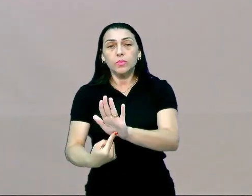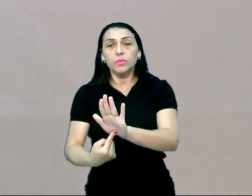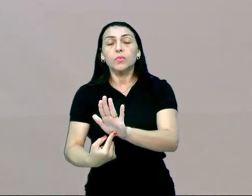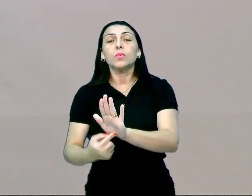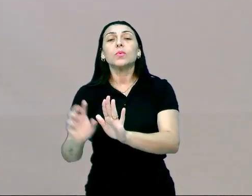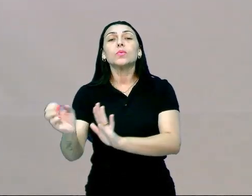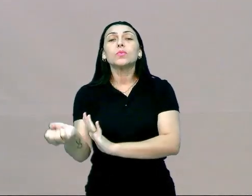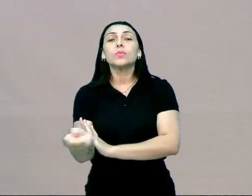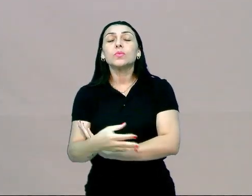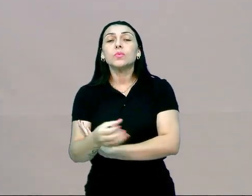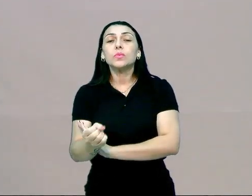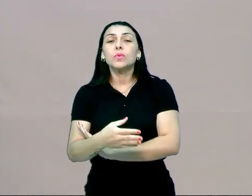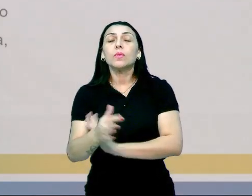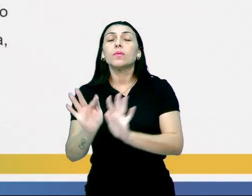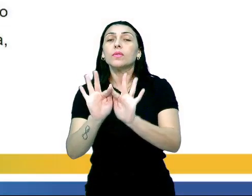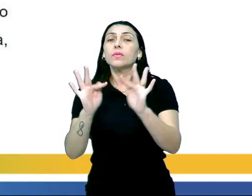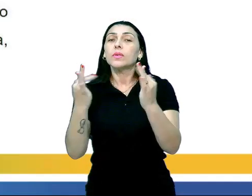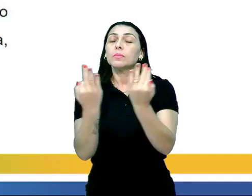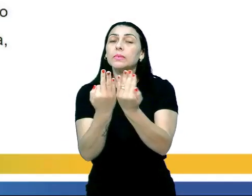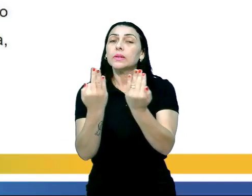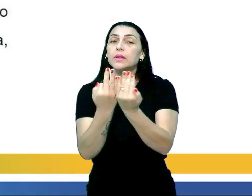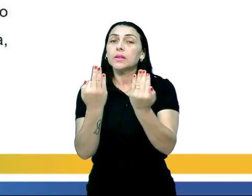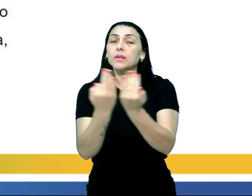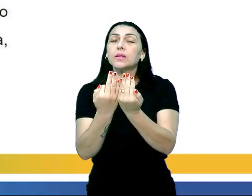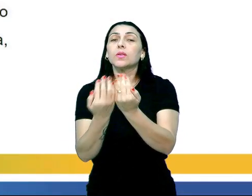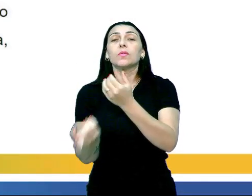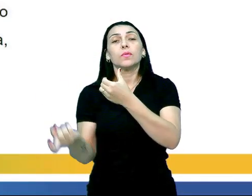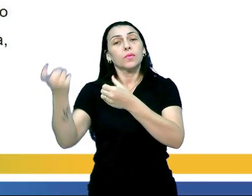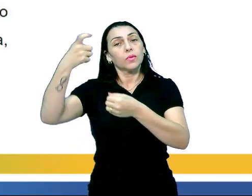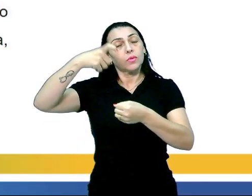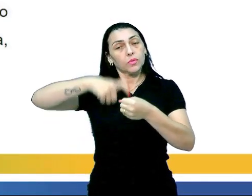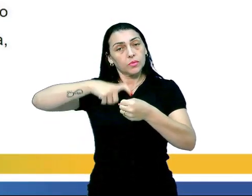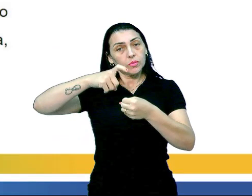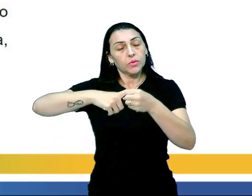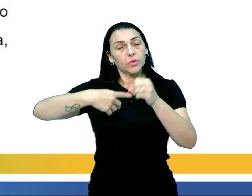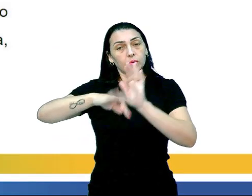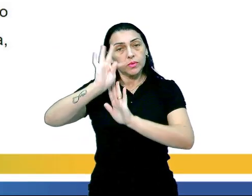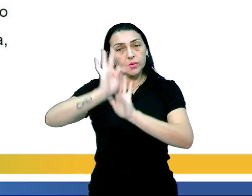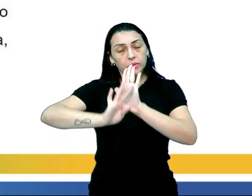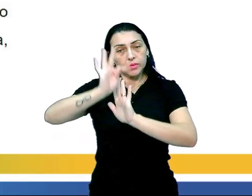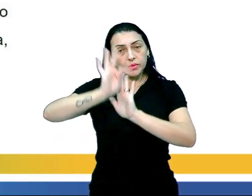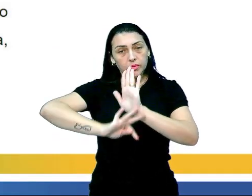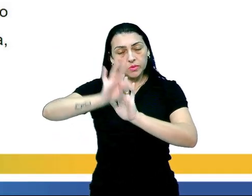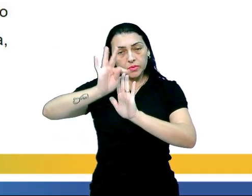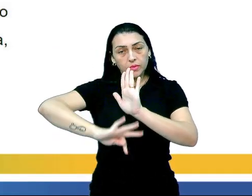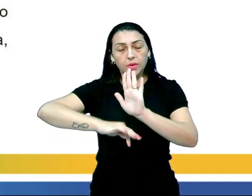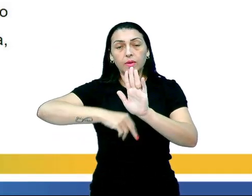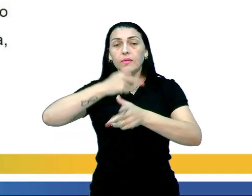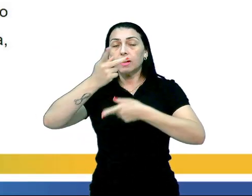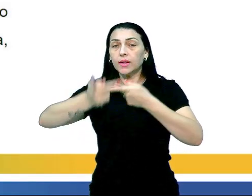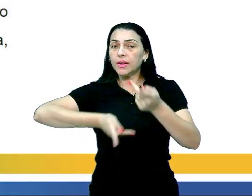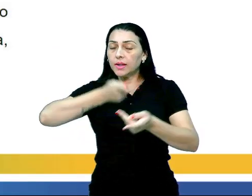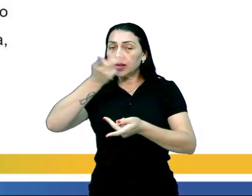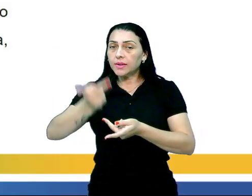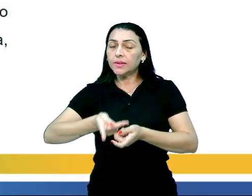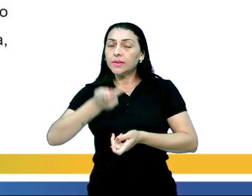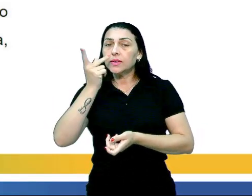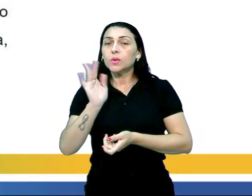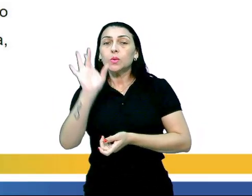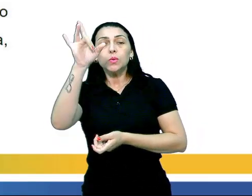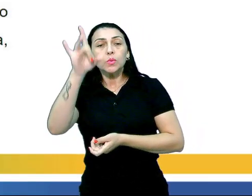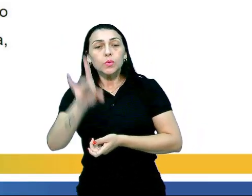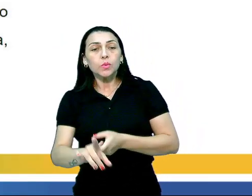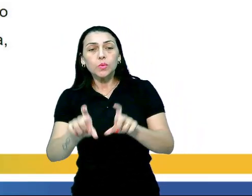Os novos arranjos familiares, estou voltando aqui o texto, vai citando aí, ó, logo no